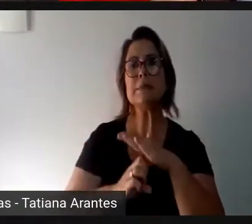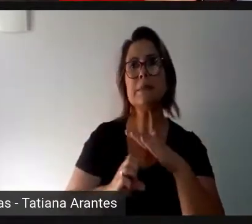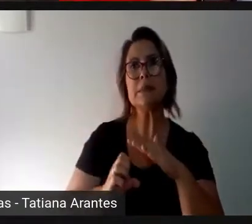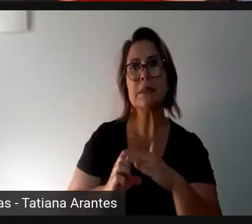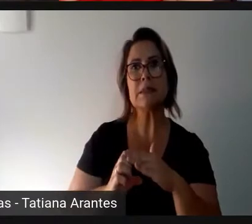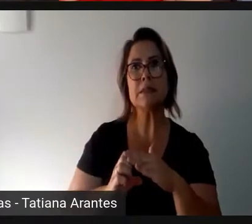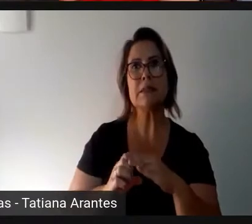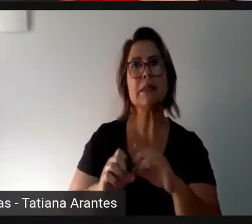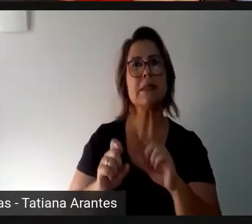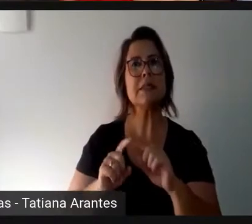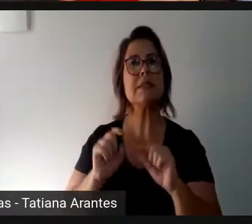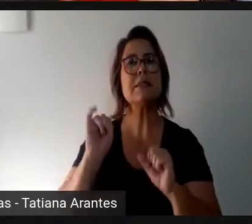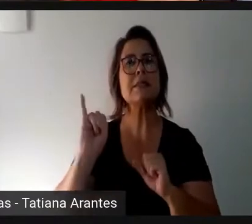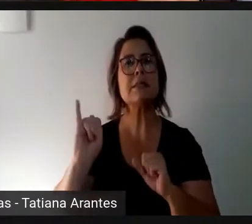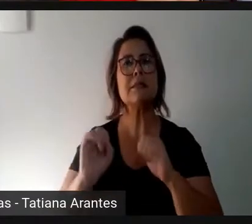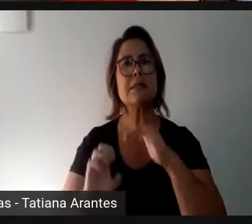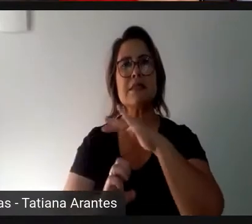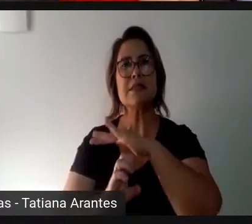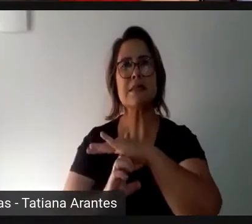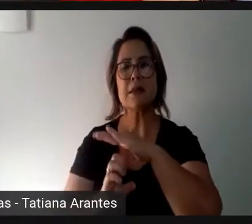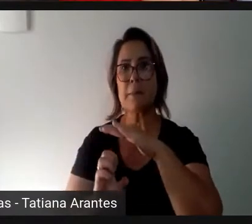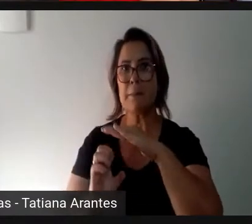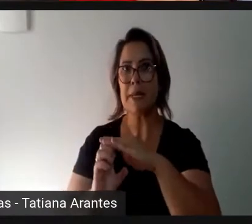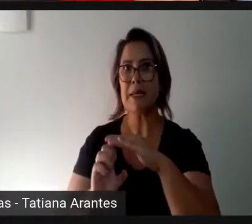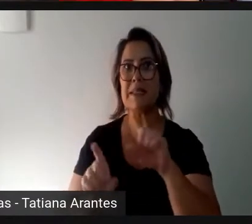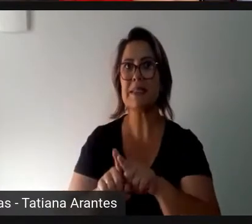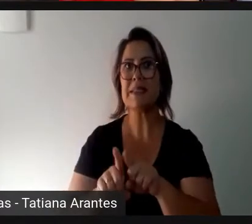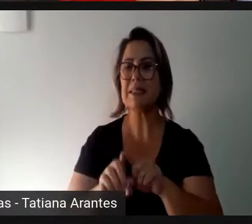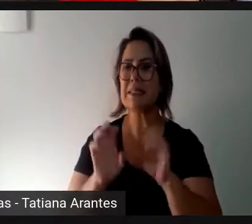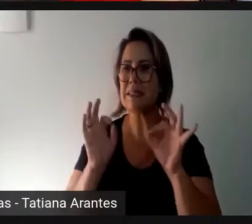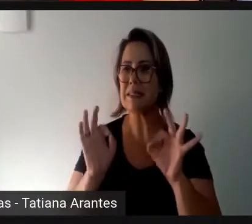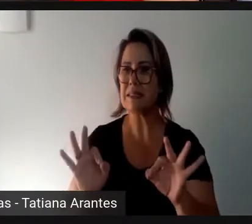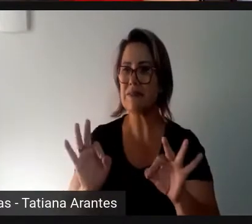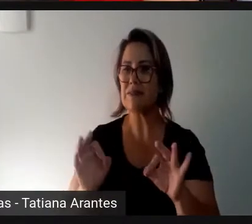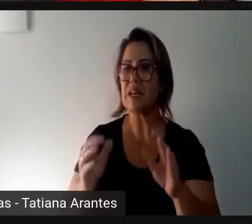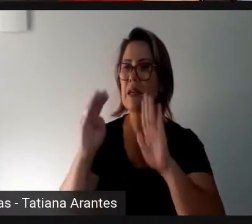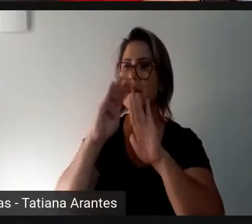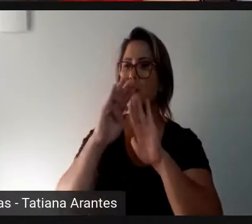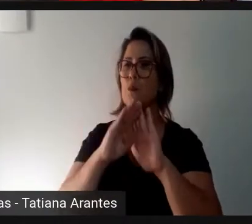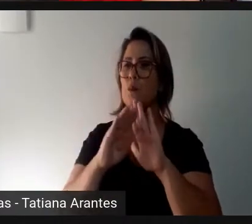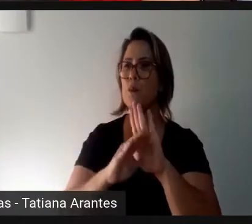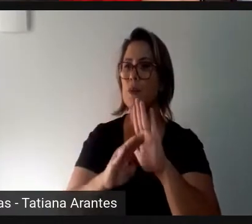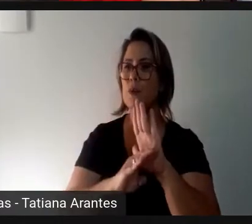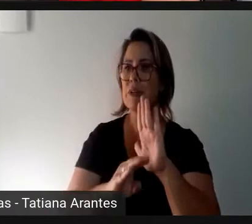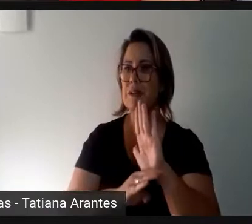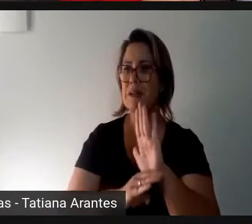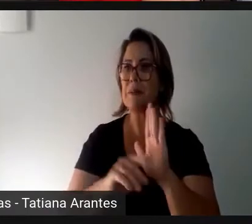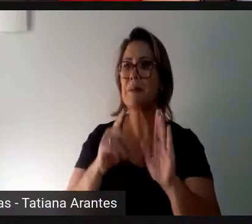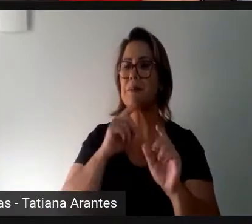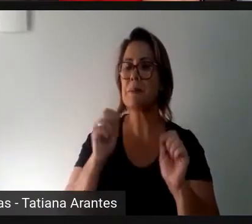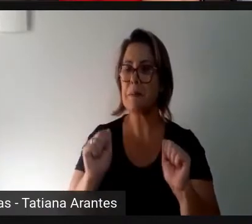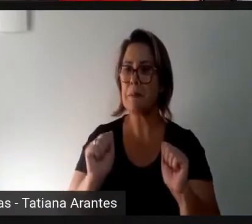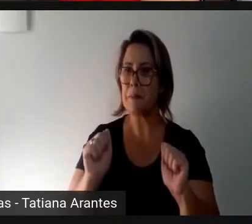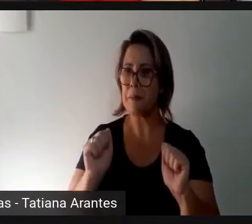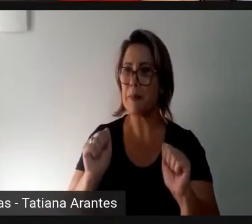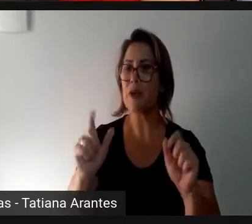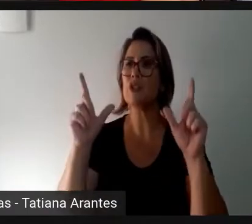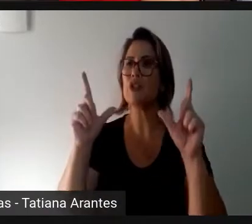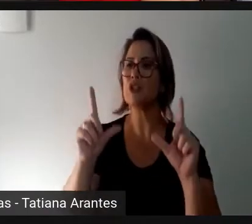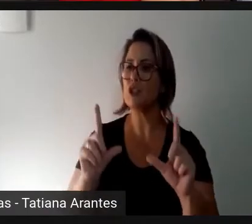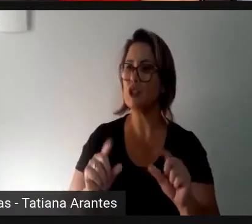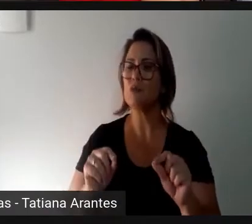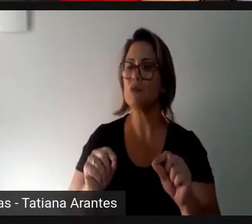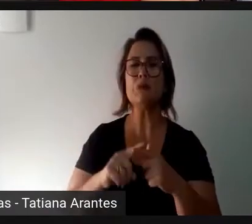tiver adequadamente estruturado um programa de integridade, eu posso brandar as penas. E mais,